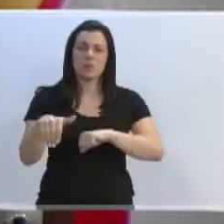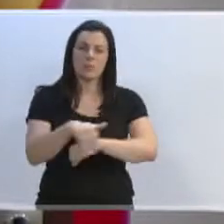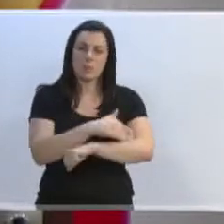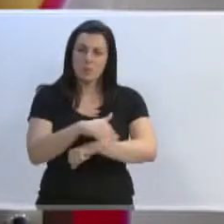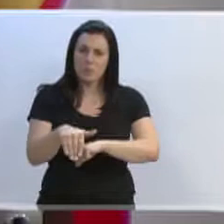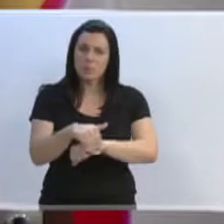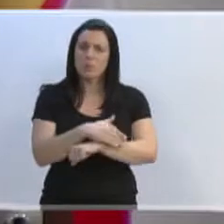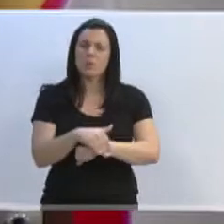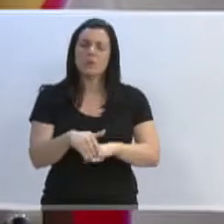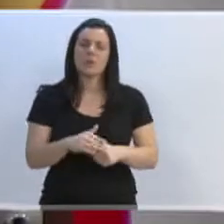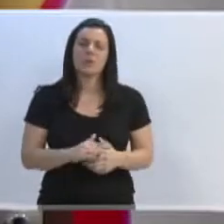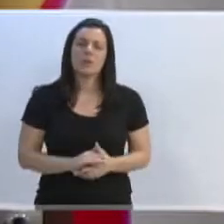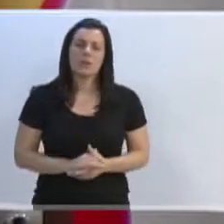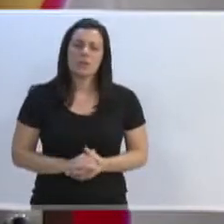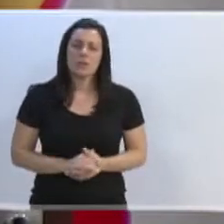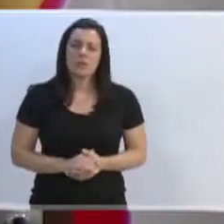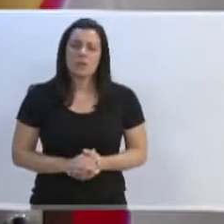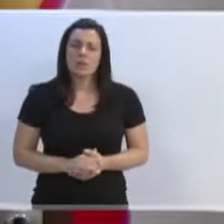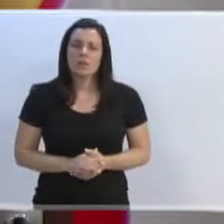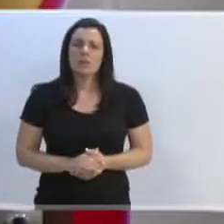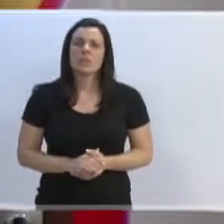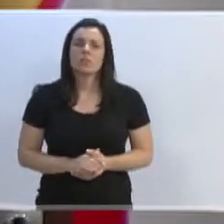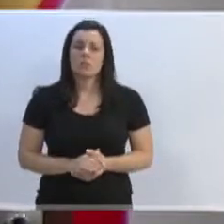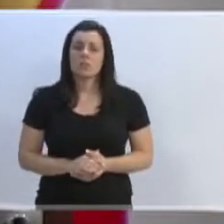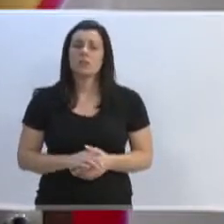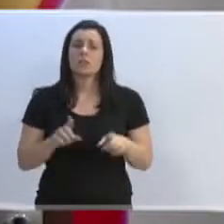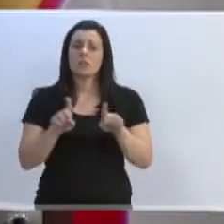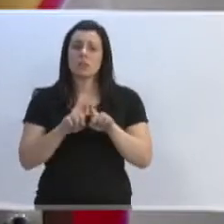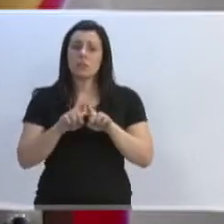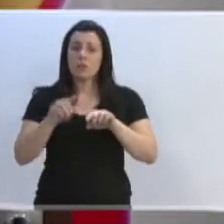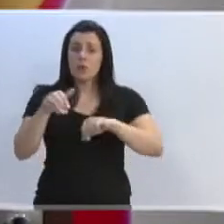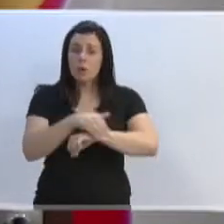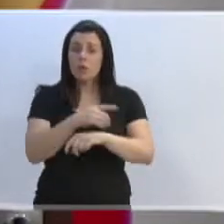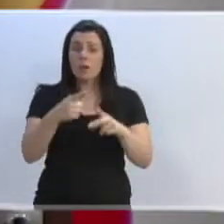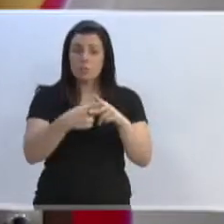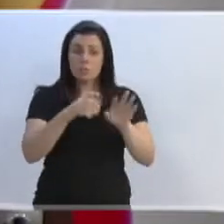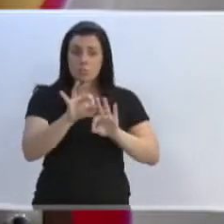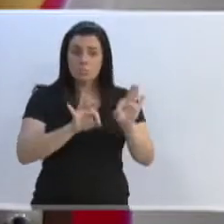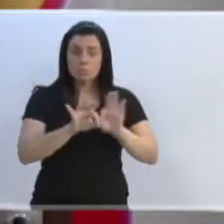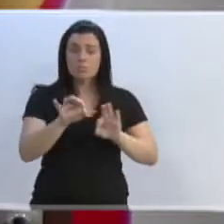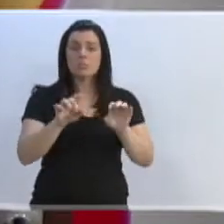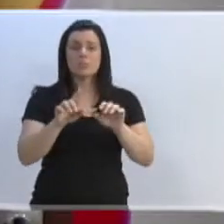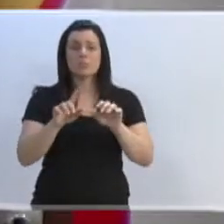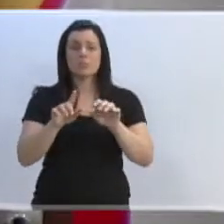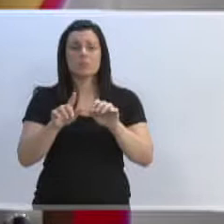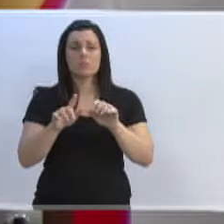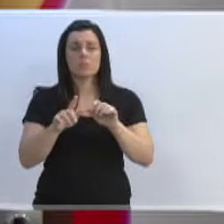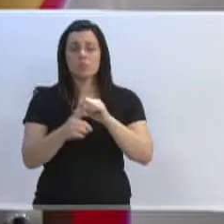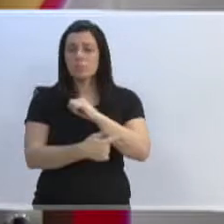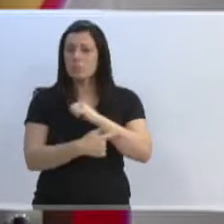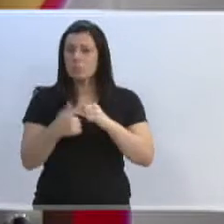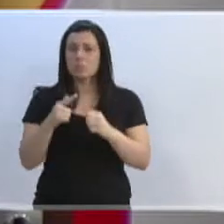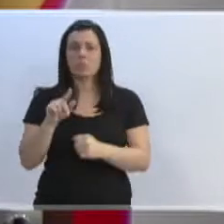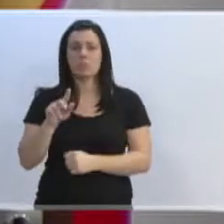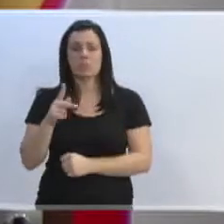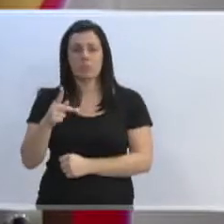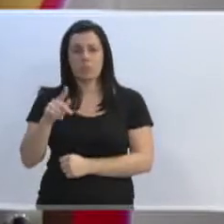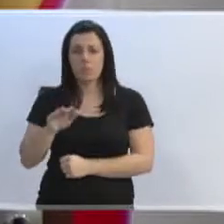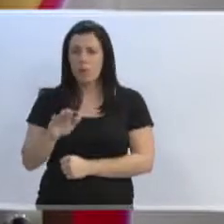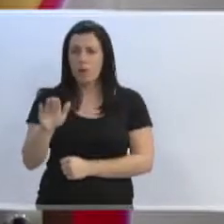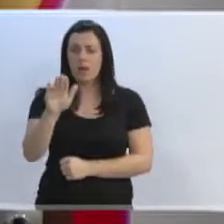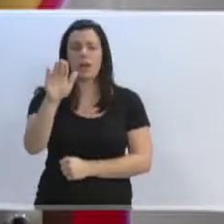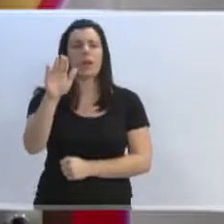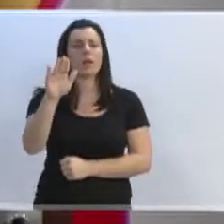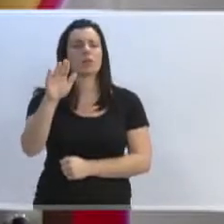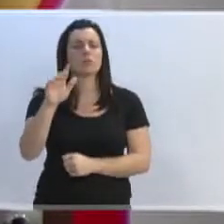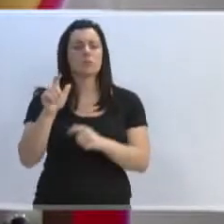nosso vereador Jans Mantal, Hilda Bruck, Nestor Soares, e uma boa parte do Progresso Garcia. Hoje e amanhã vão fazer uma operação grande